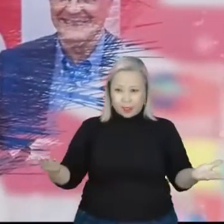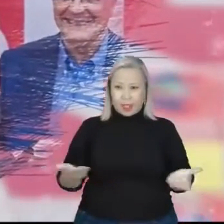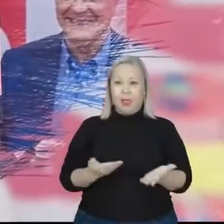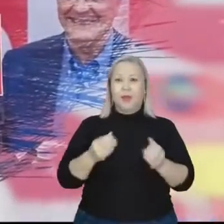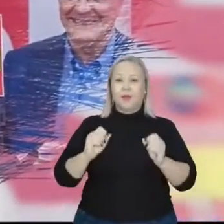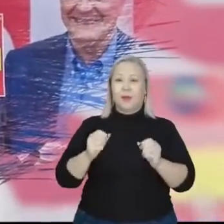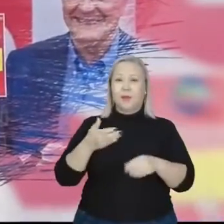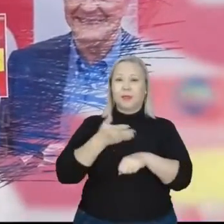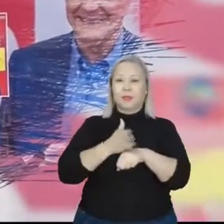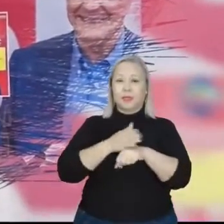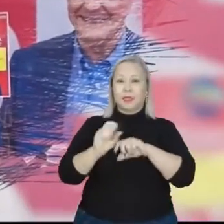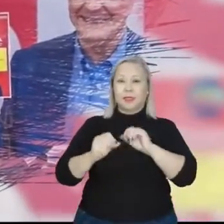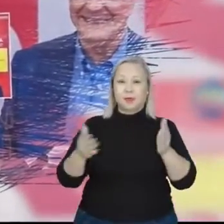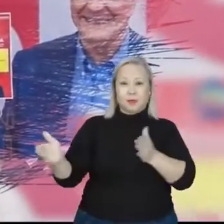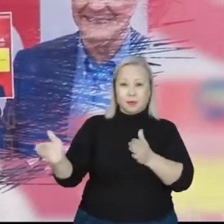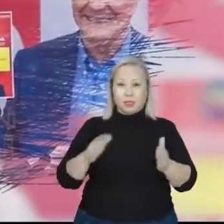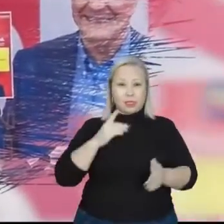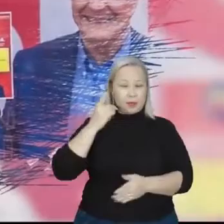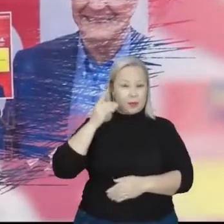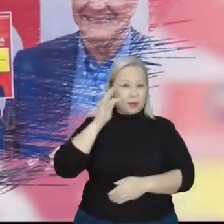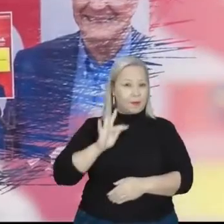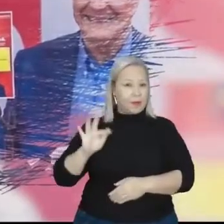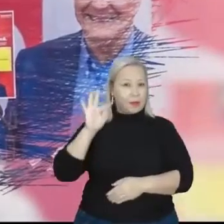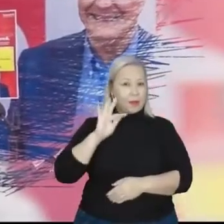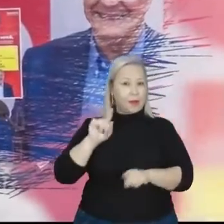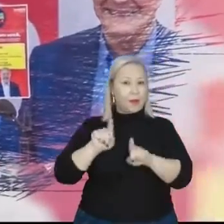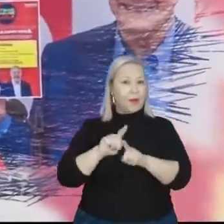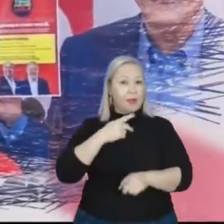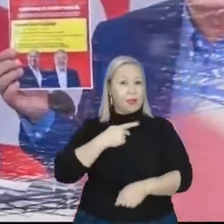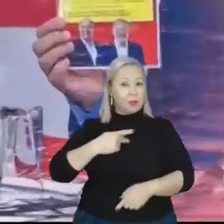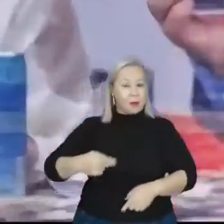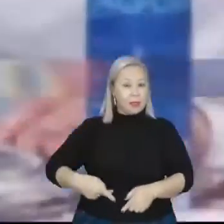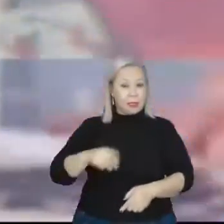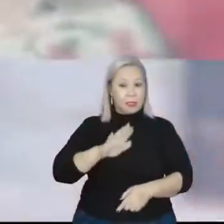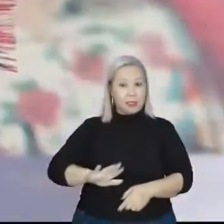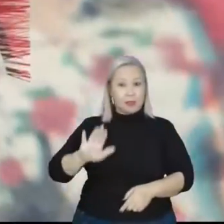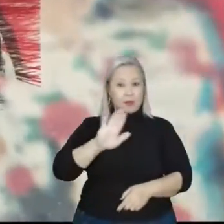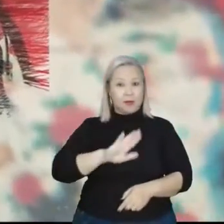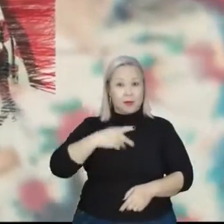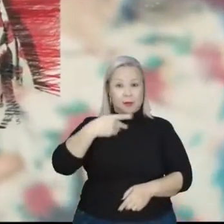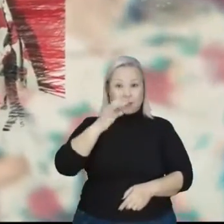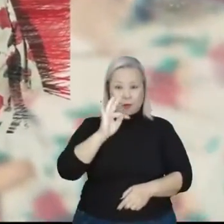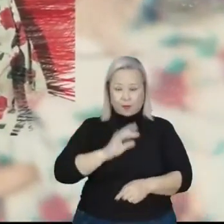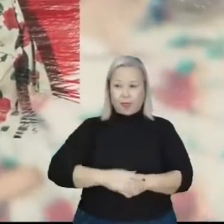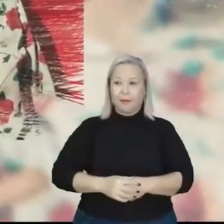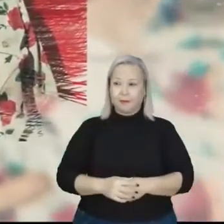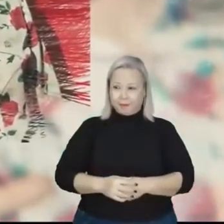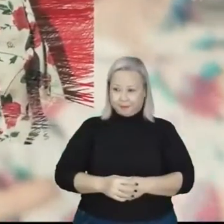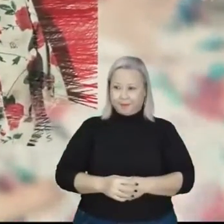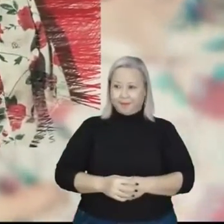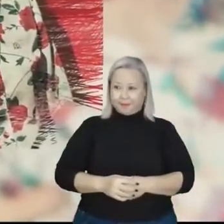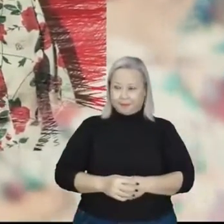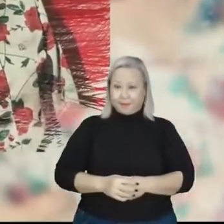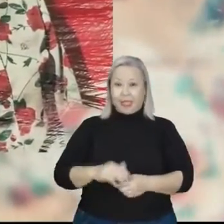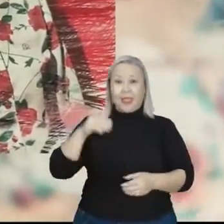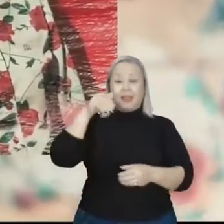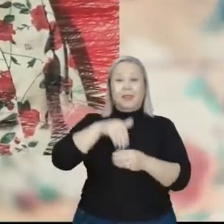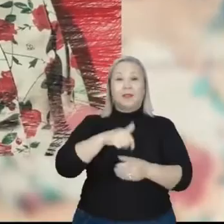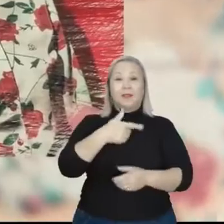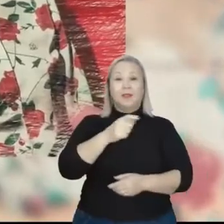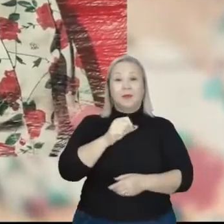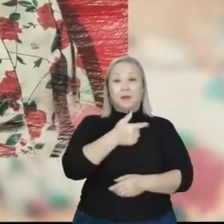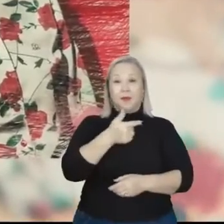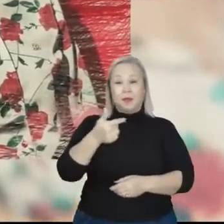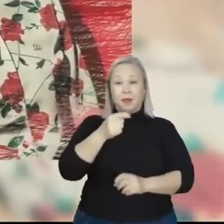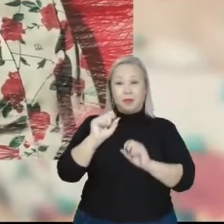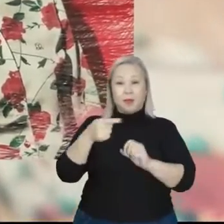ela exerce o mandato de deputada federal e de presidenta nacional do Partido dos Trabalhadores. Nas eleições de